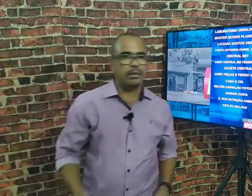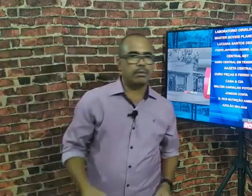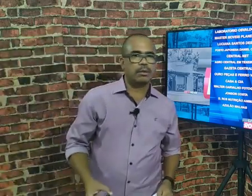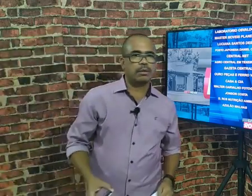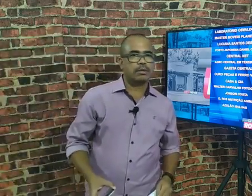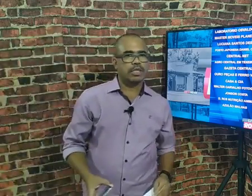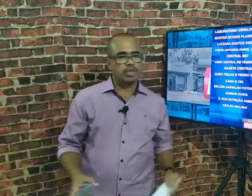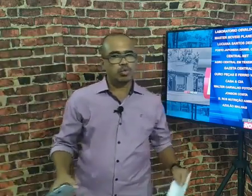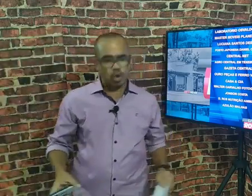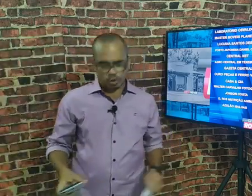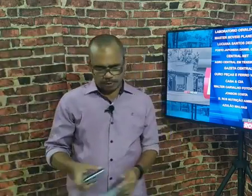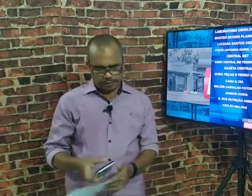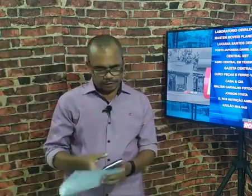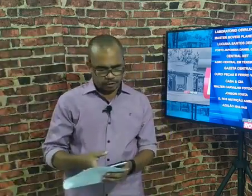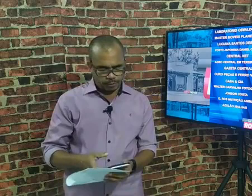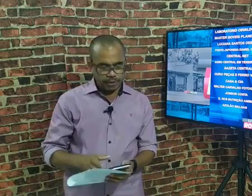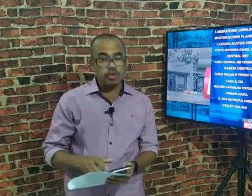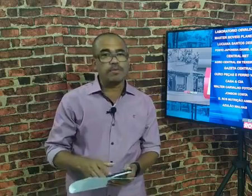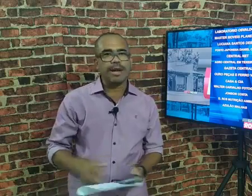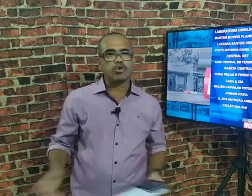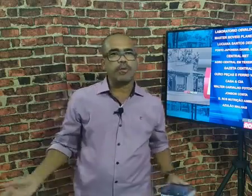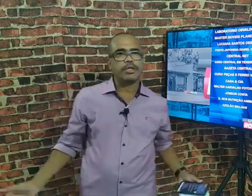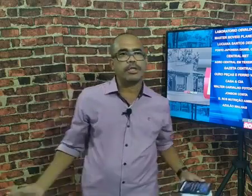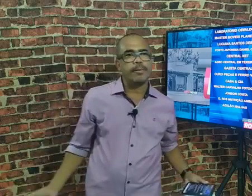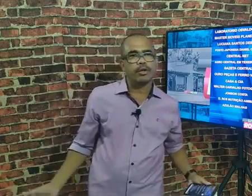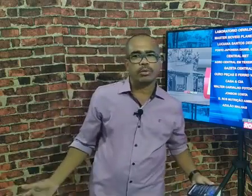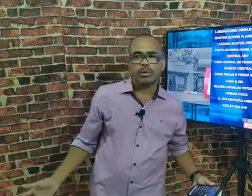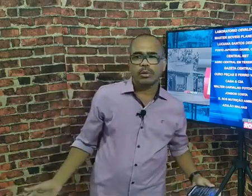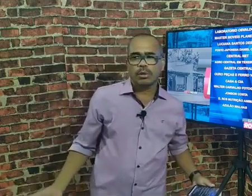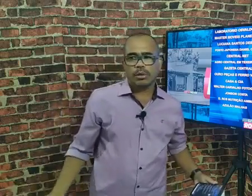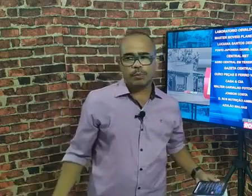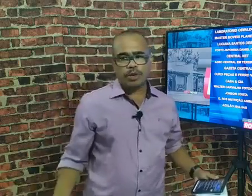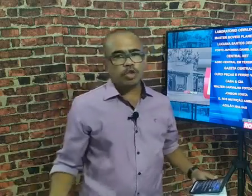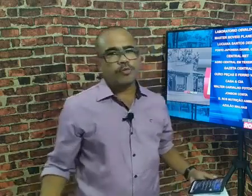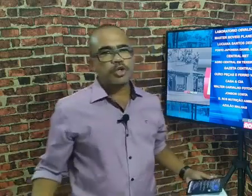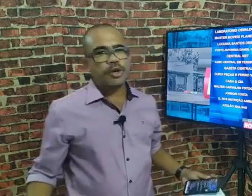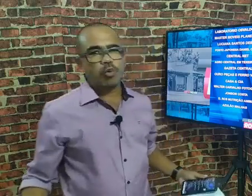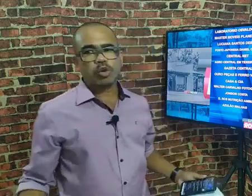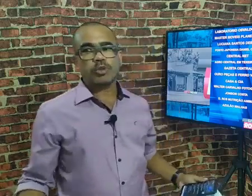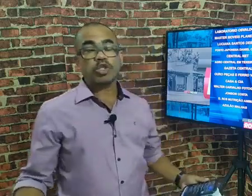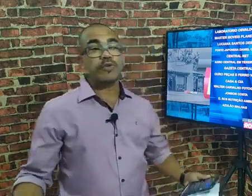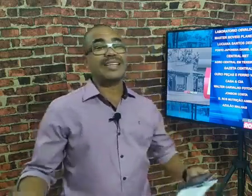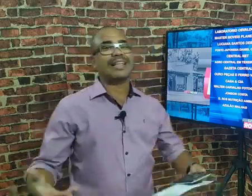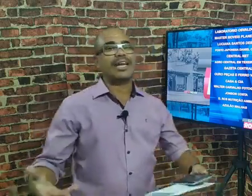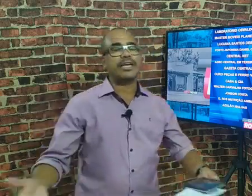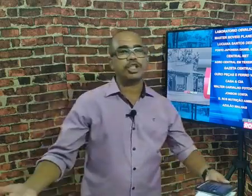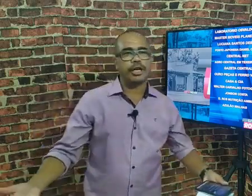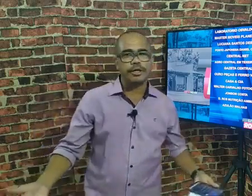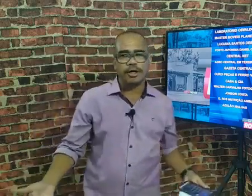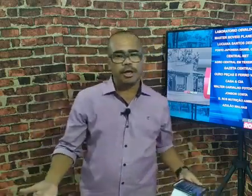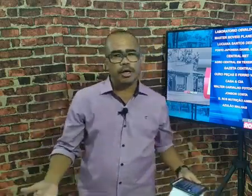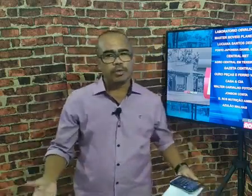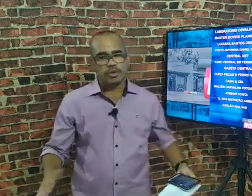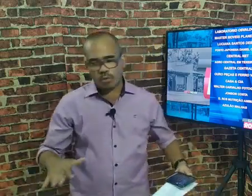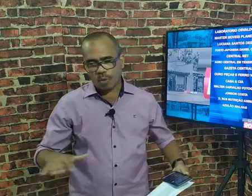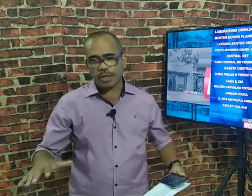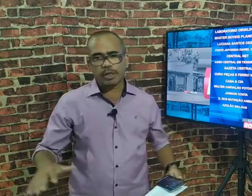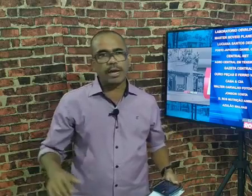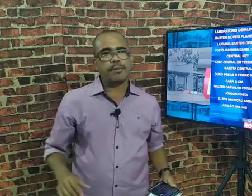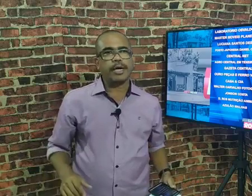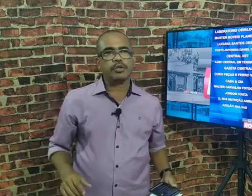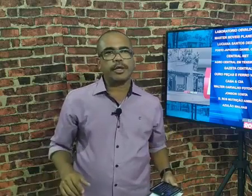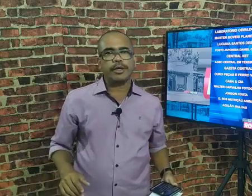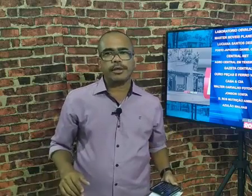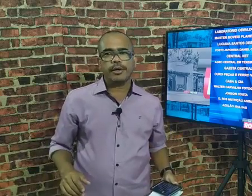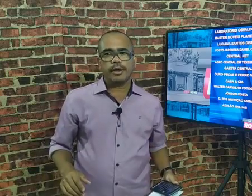beleza Sejam todos bem vindos eu preciso de mais compartilhamento eu preciso que você curta preciso que você deixe aí o